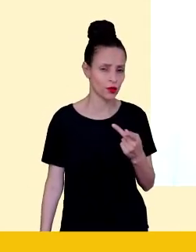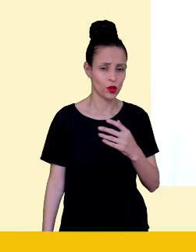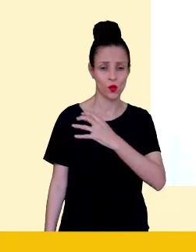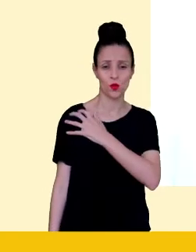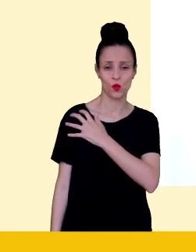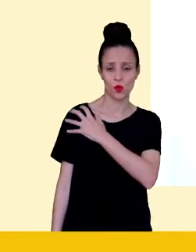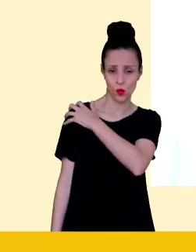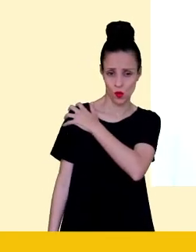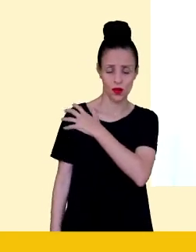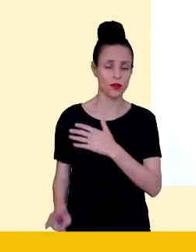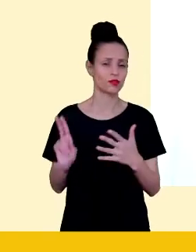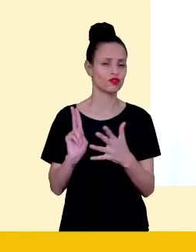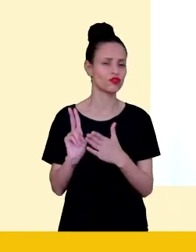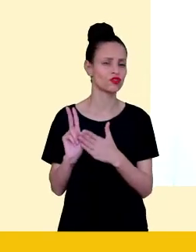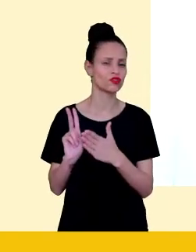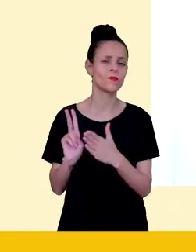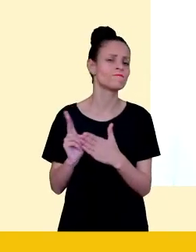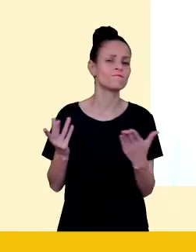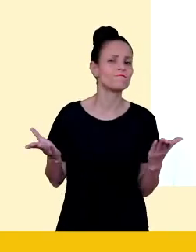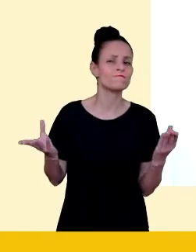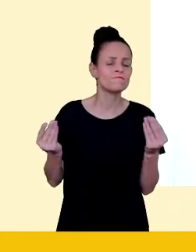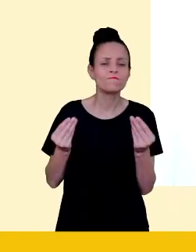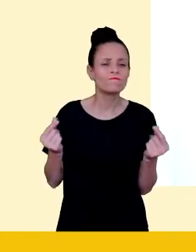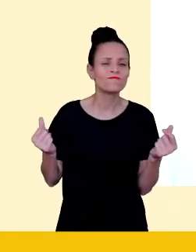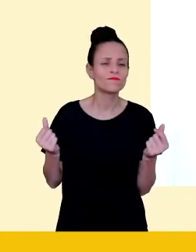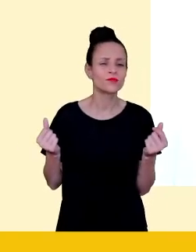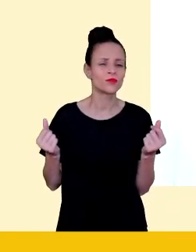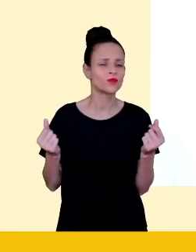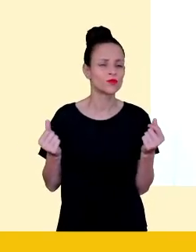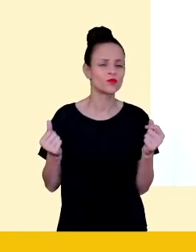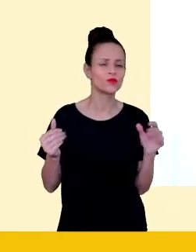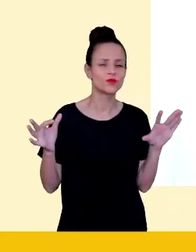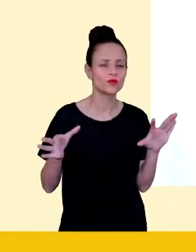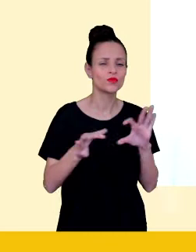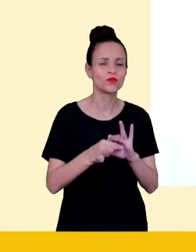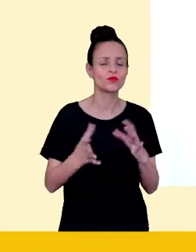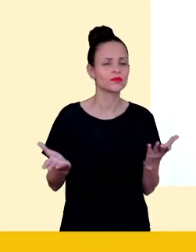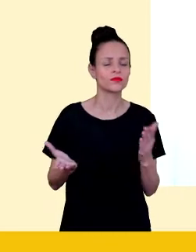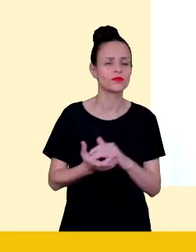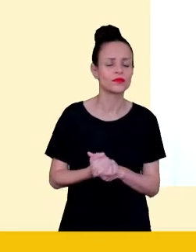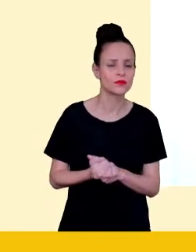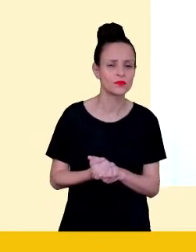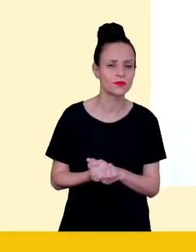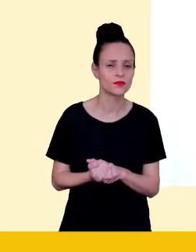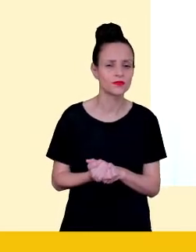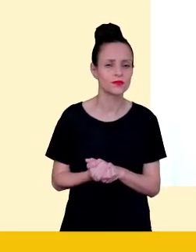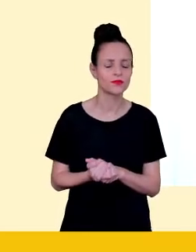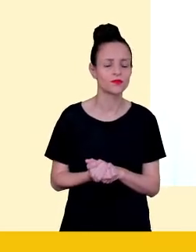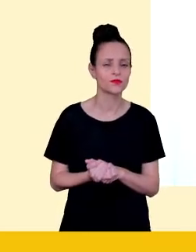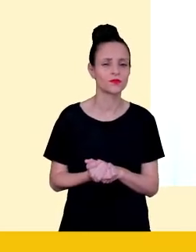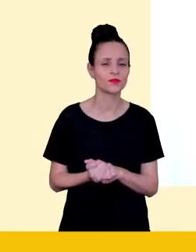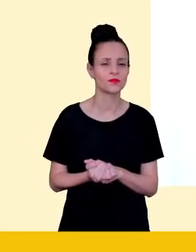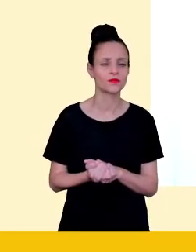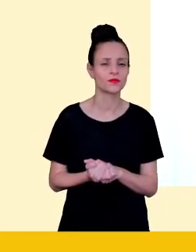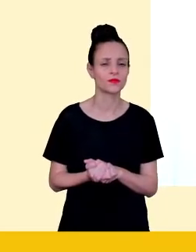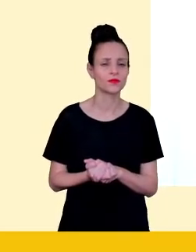né? Aí, quando entrou o guarda indígena, aí já não parti para esse lado. Então, assim,